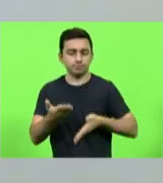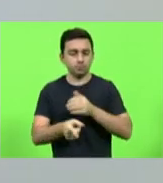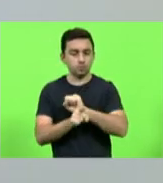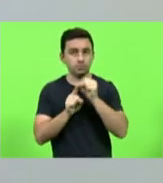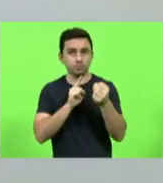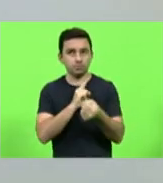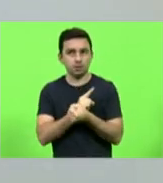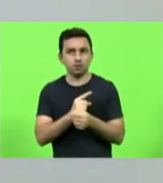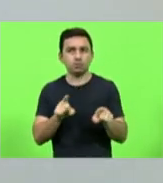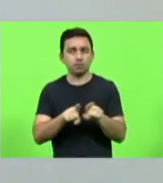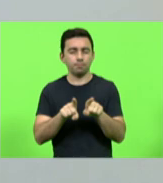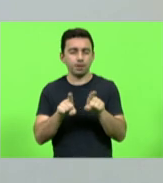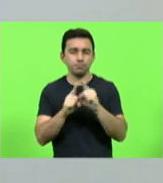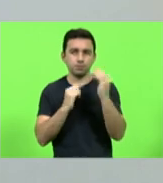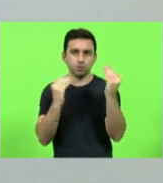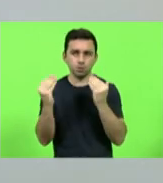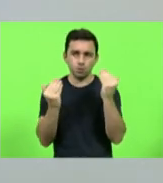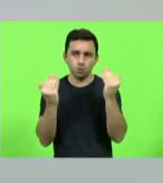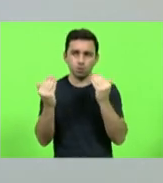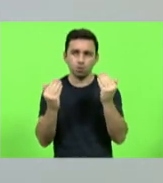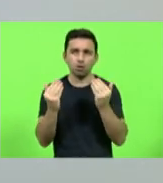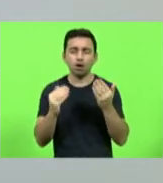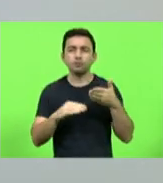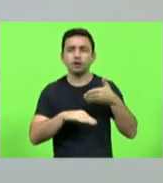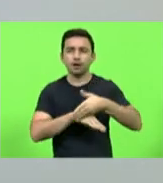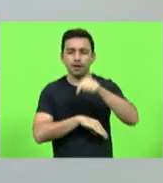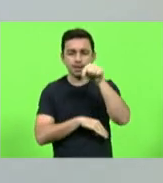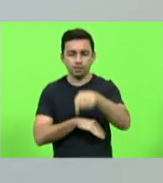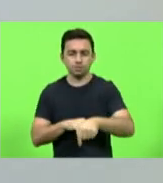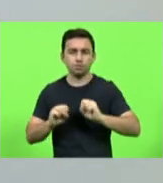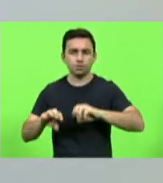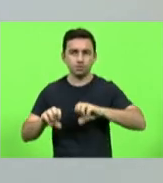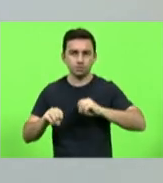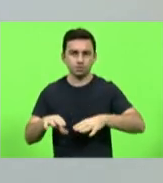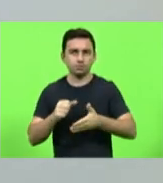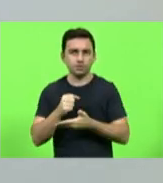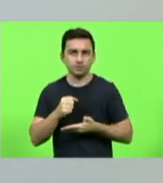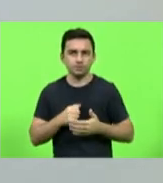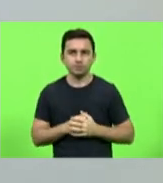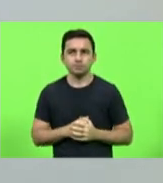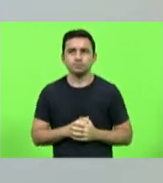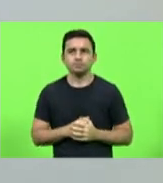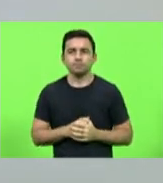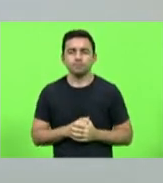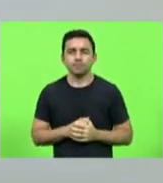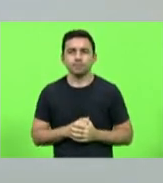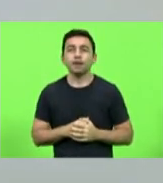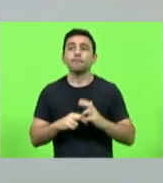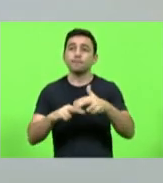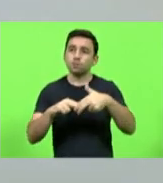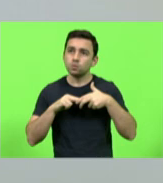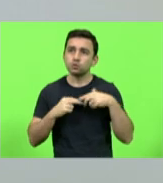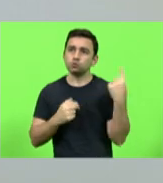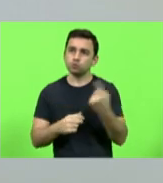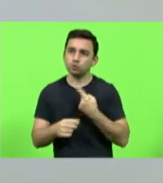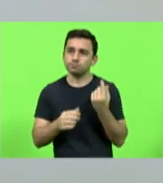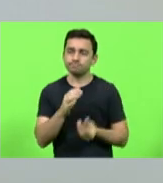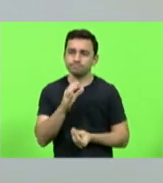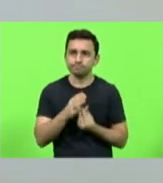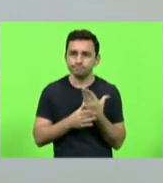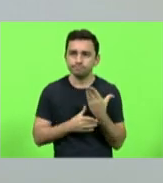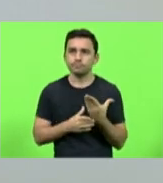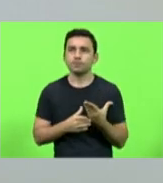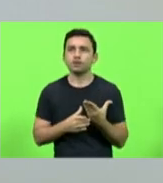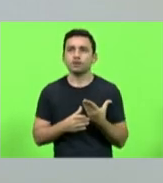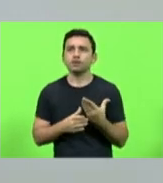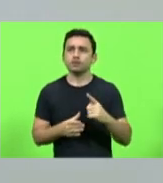e psicólogos na educação básica. Para isso, nós temos produzidos e encontram-se